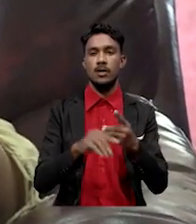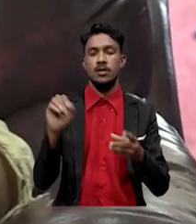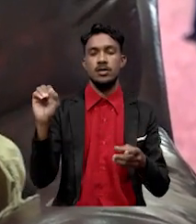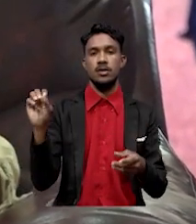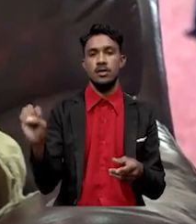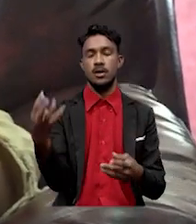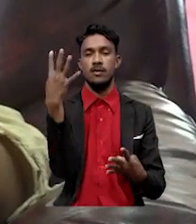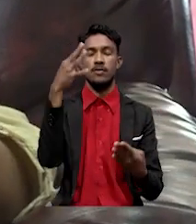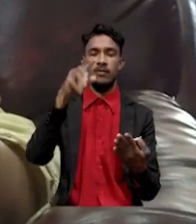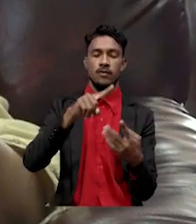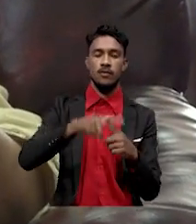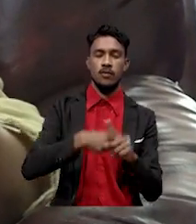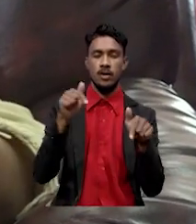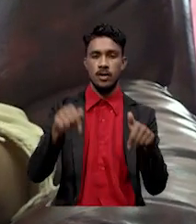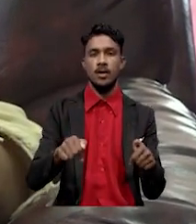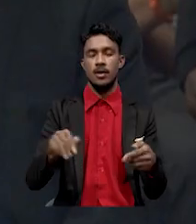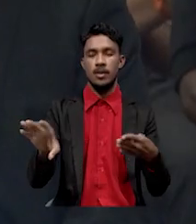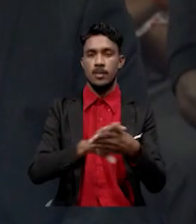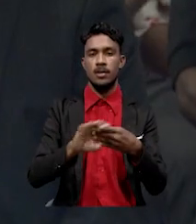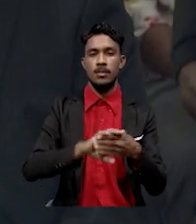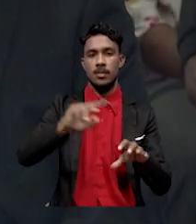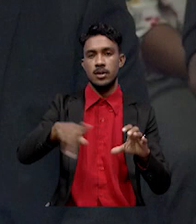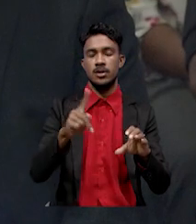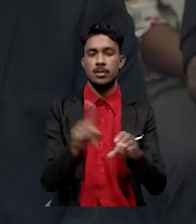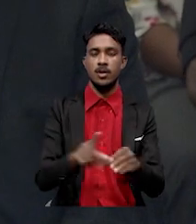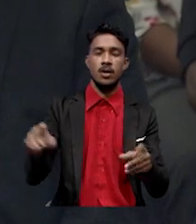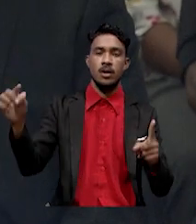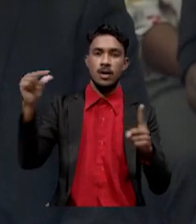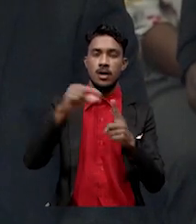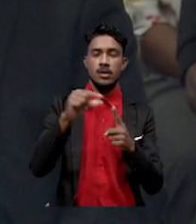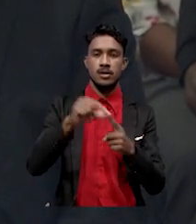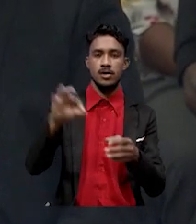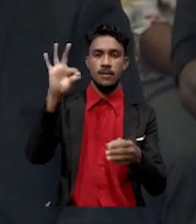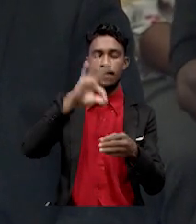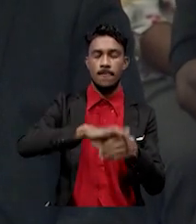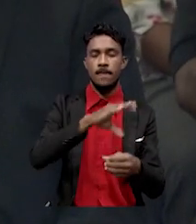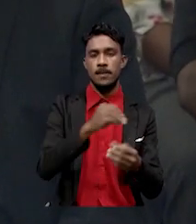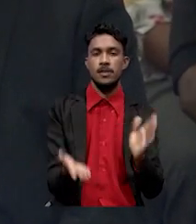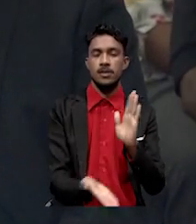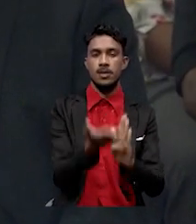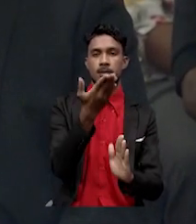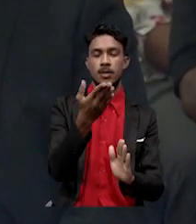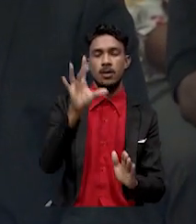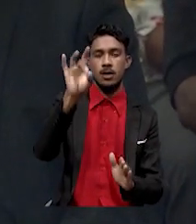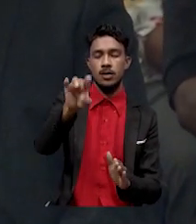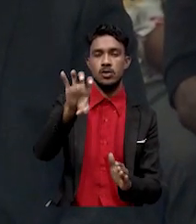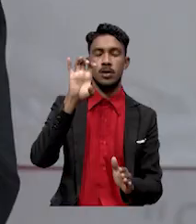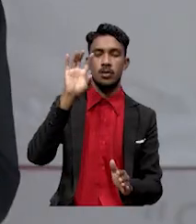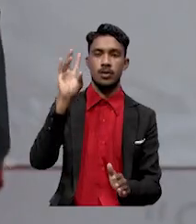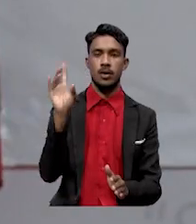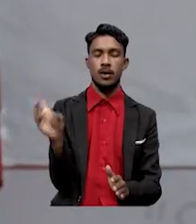ne, eleitor sirenebe atu participa eleição, saia ona barihung atu swalu hitu nulu resing neng